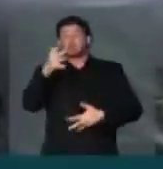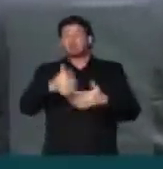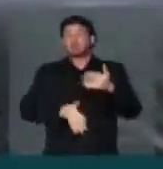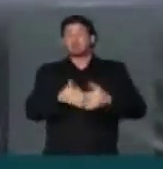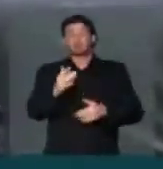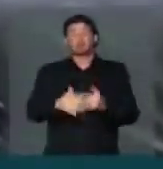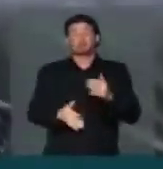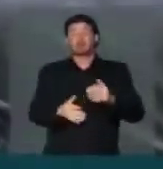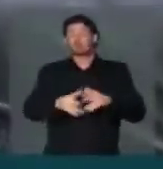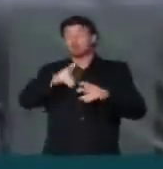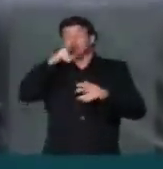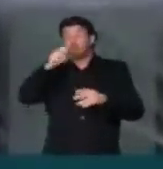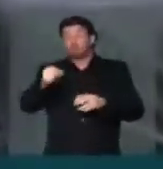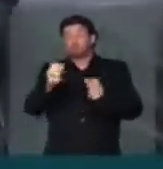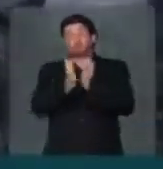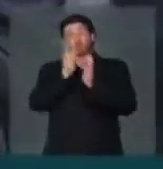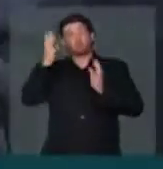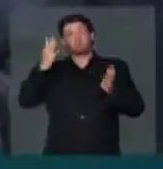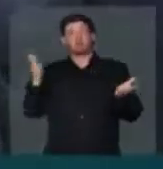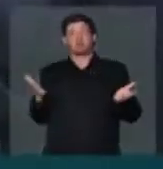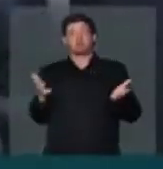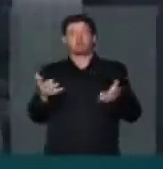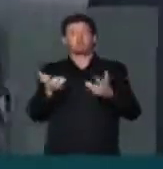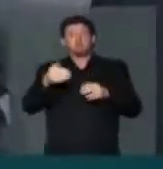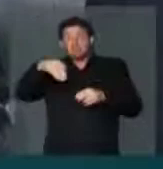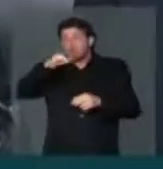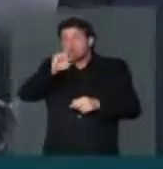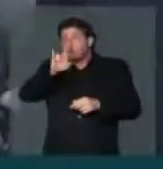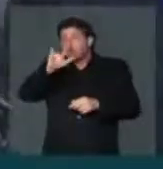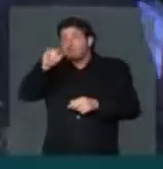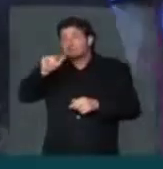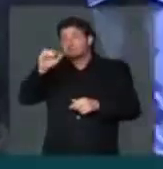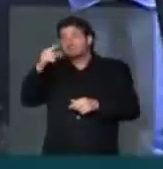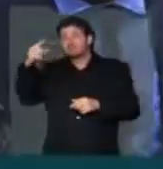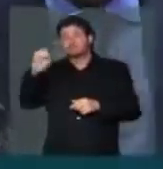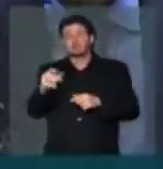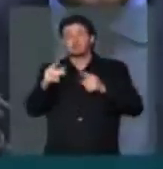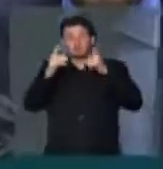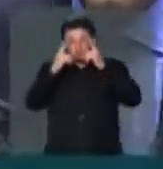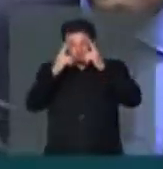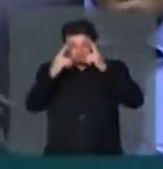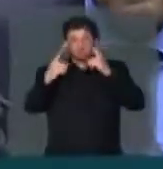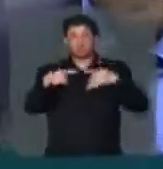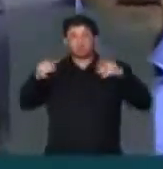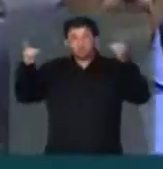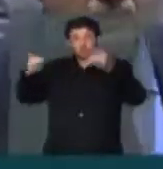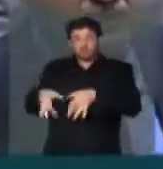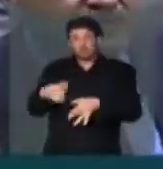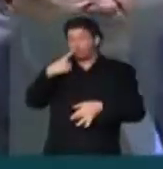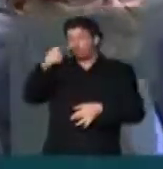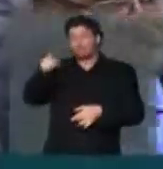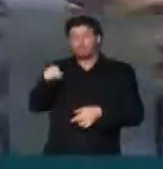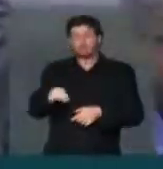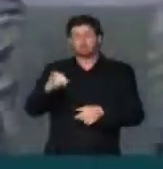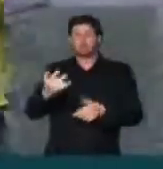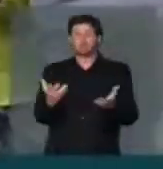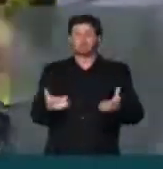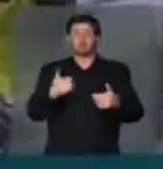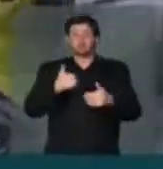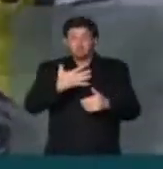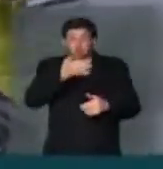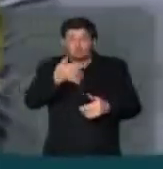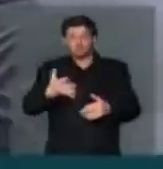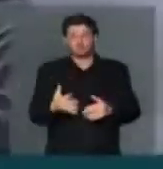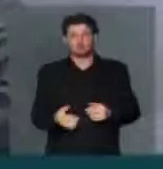morte os partidos, nós tínhamos a oportunidade de moralizar o sistema partidário. Estamos jogando fora essa oportunidade. Para mim,